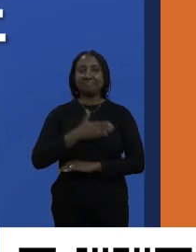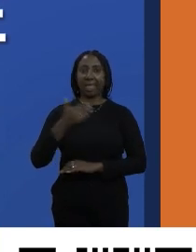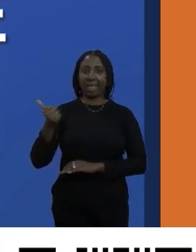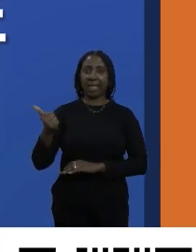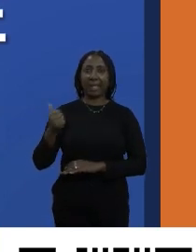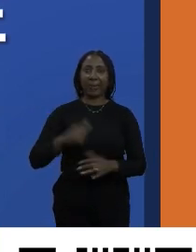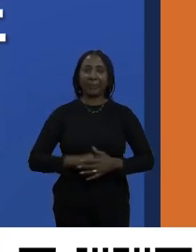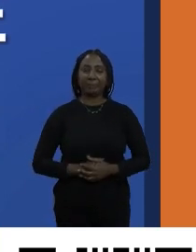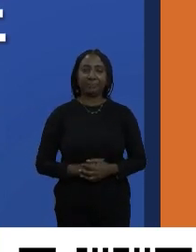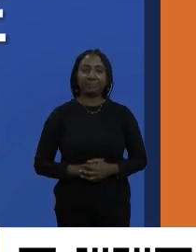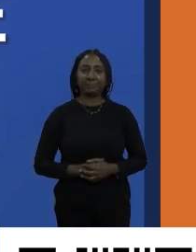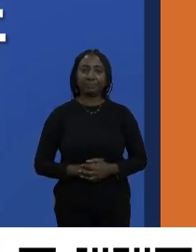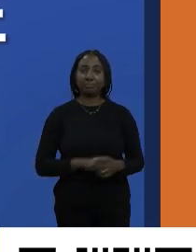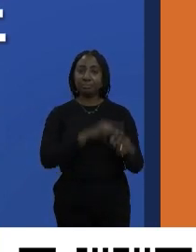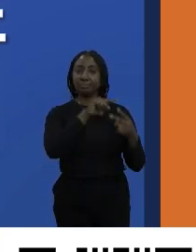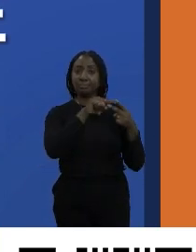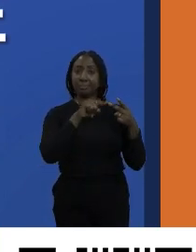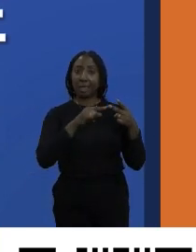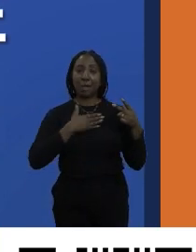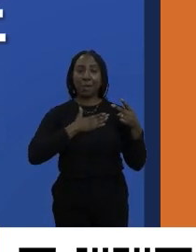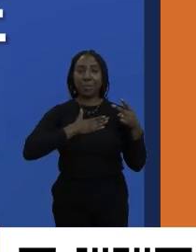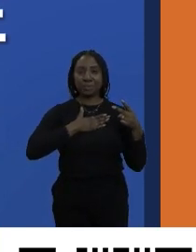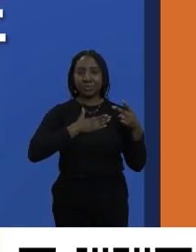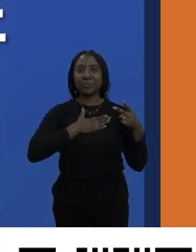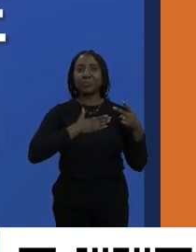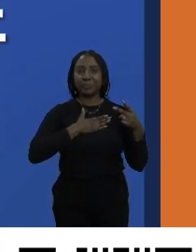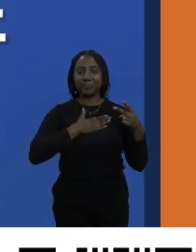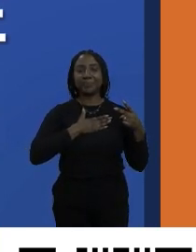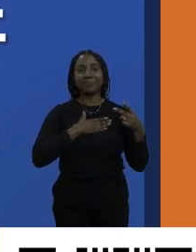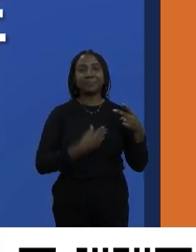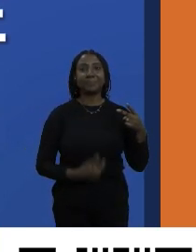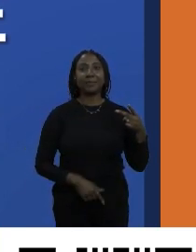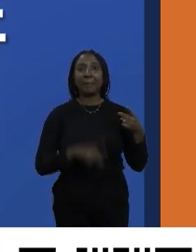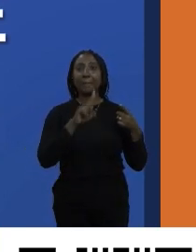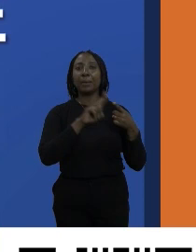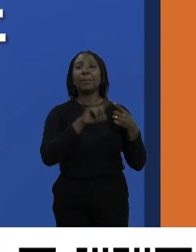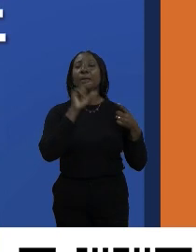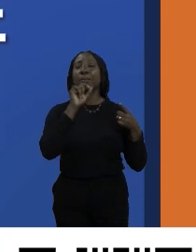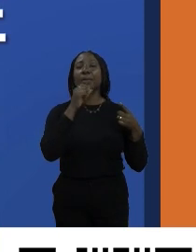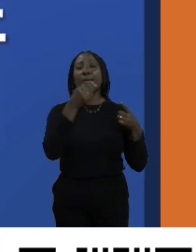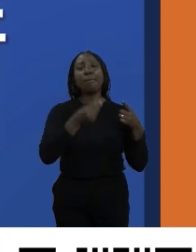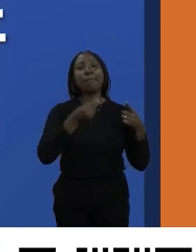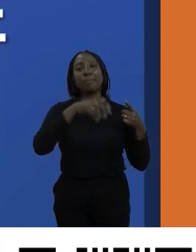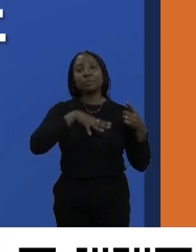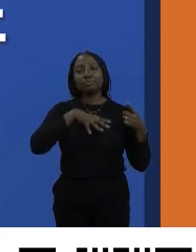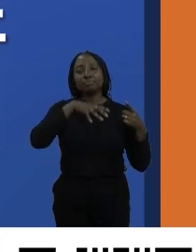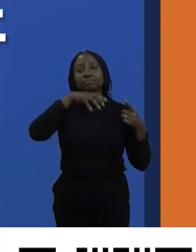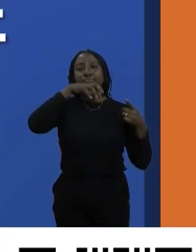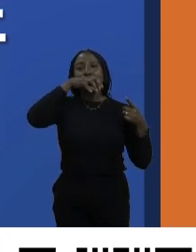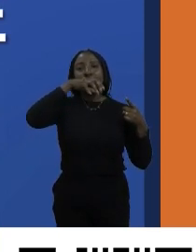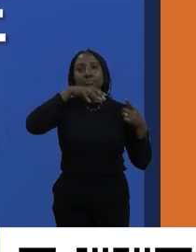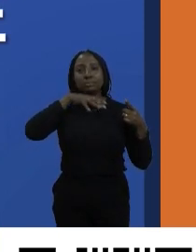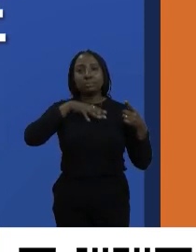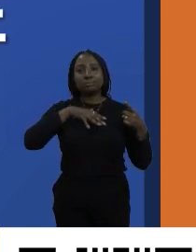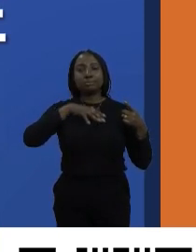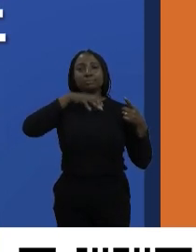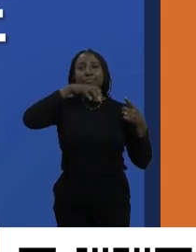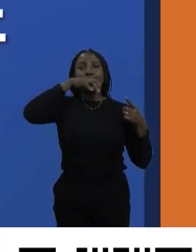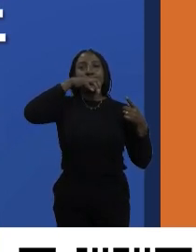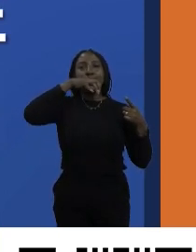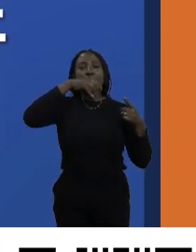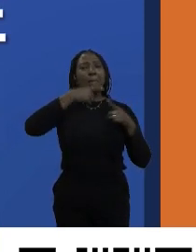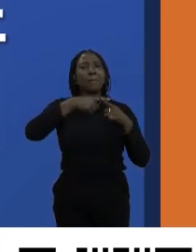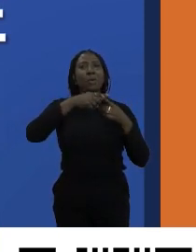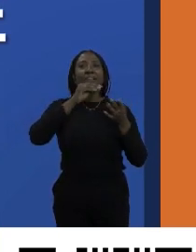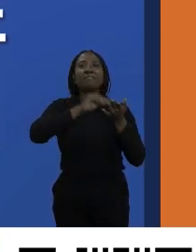tem dois pontos que eu gosto muito. O primeiro é esse, né? Como é que a gente respira? Também a gente não está